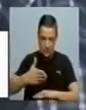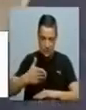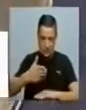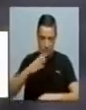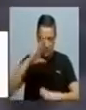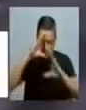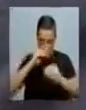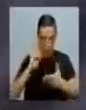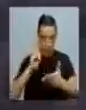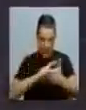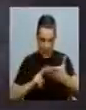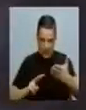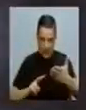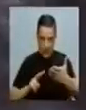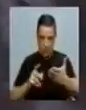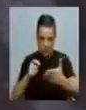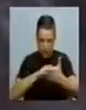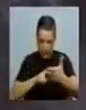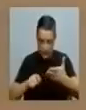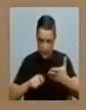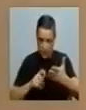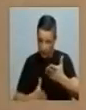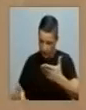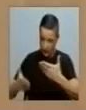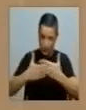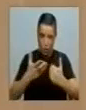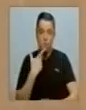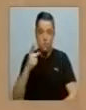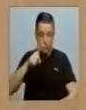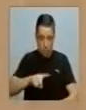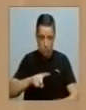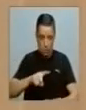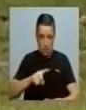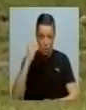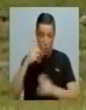escrever. Fechados por penas pesadas, por reincidência ou estreia no